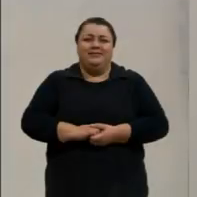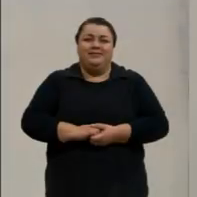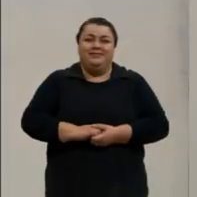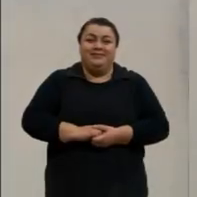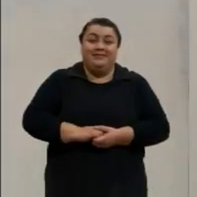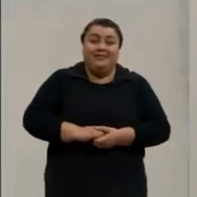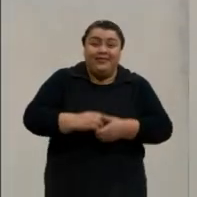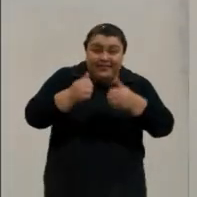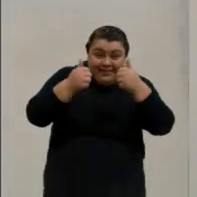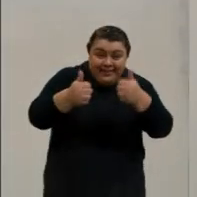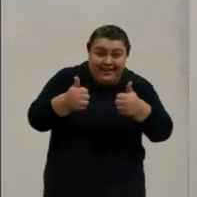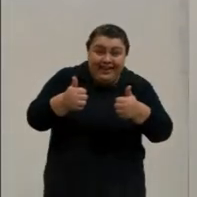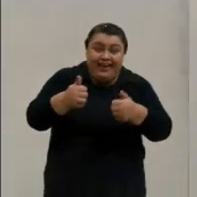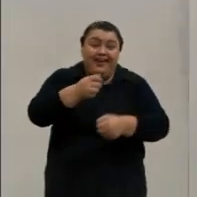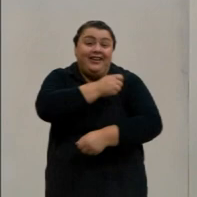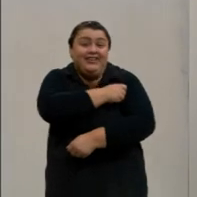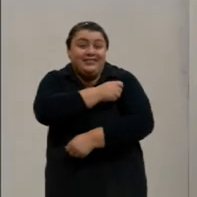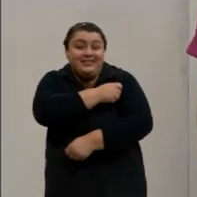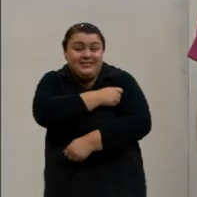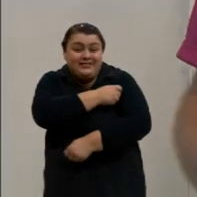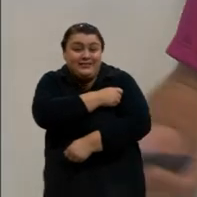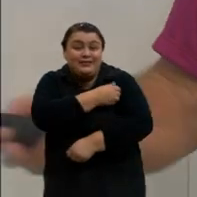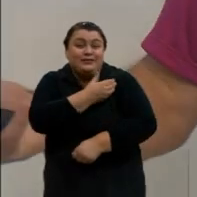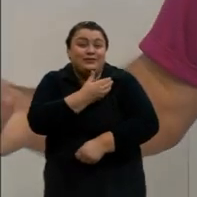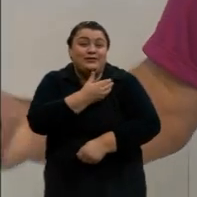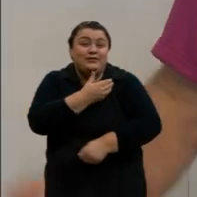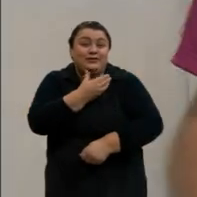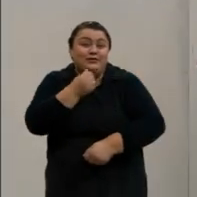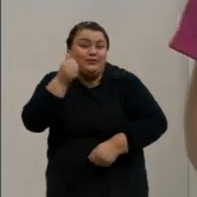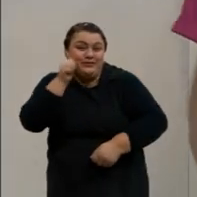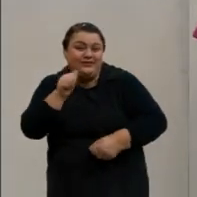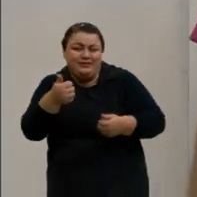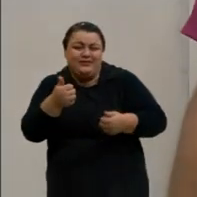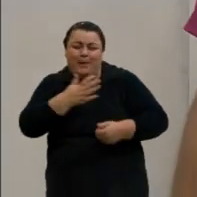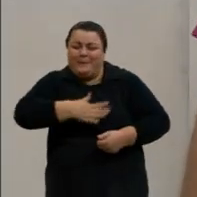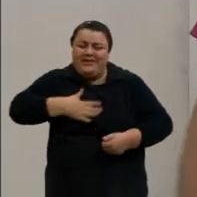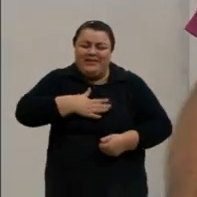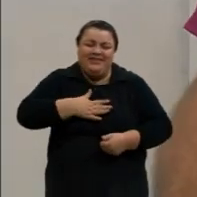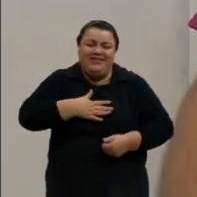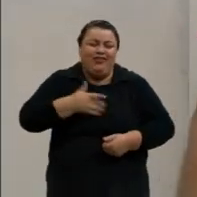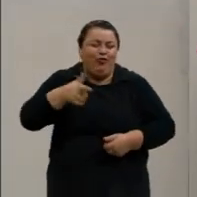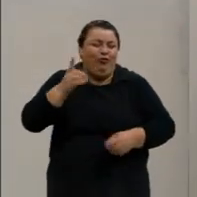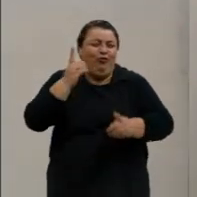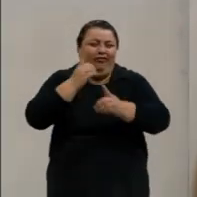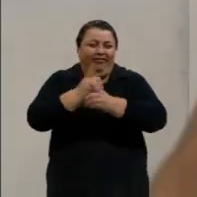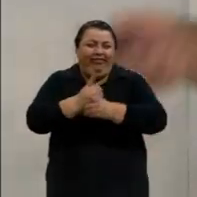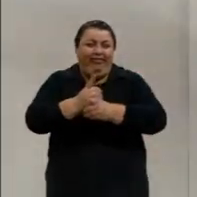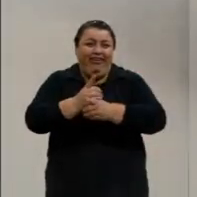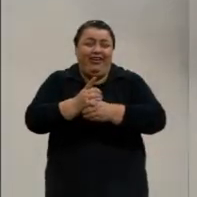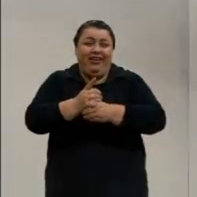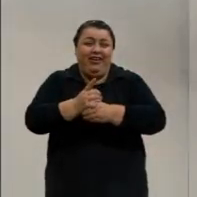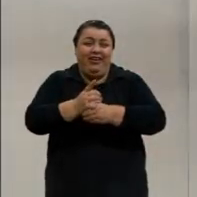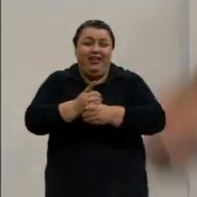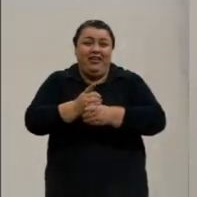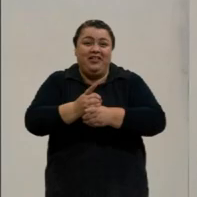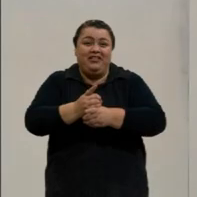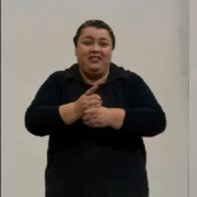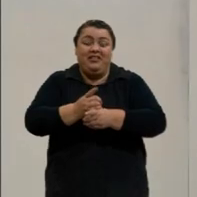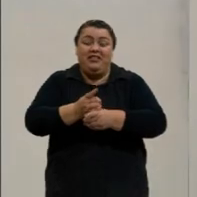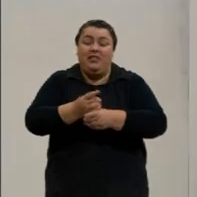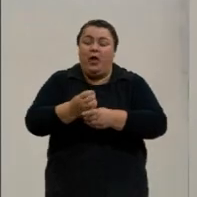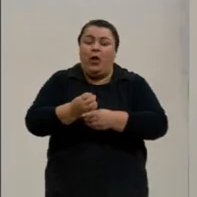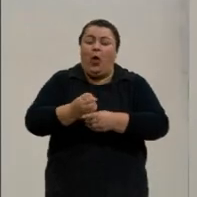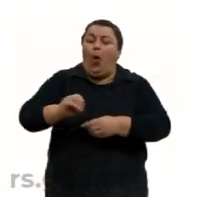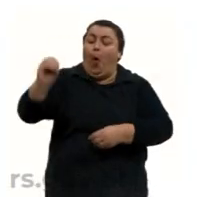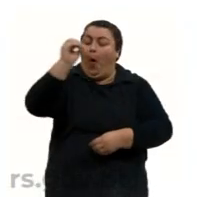o Olá queridos estudante escreva os estudantes é um prazer nos reencontramos novamente aqui nesse Belo